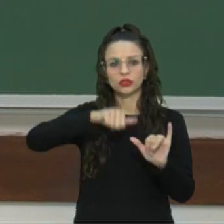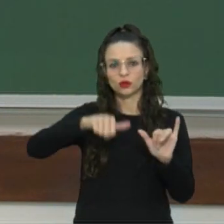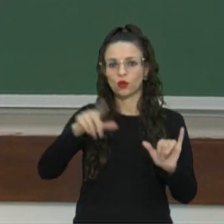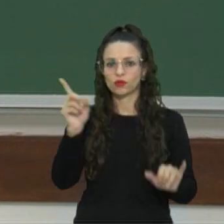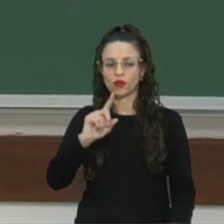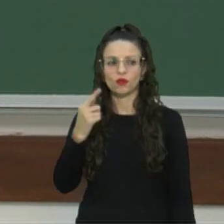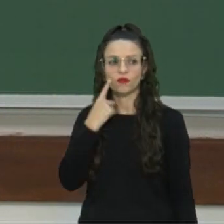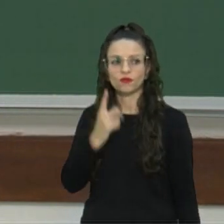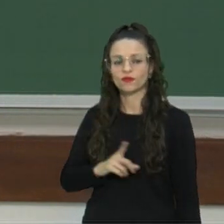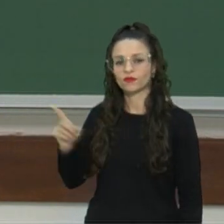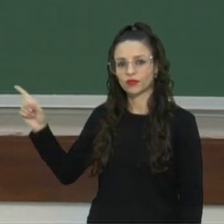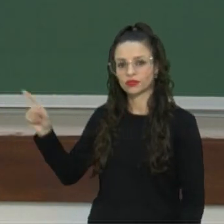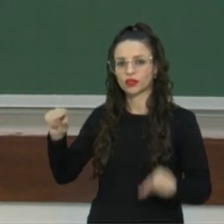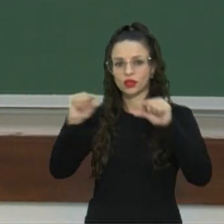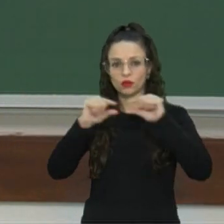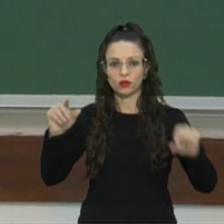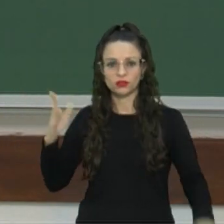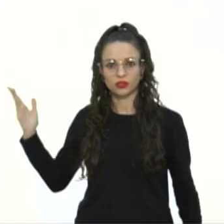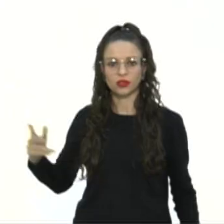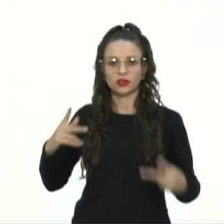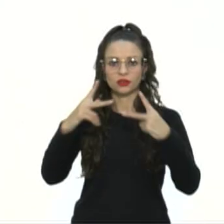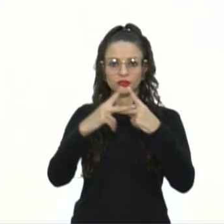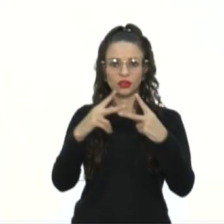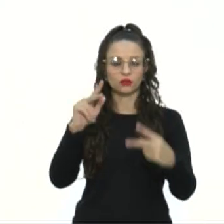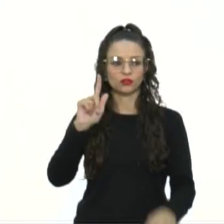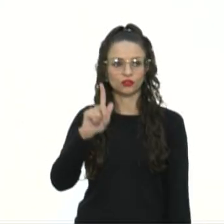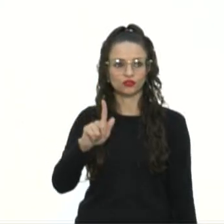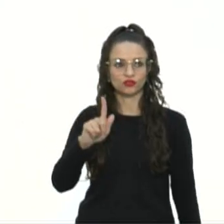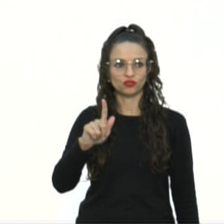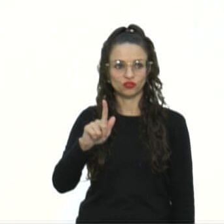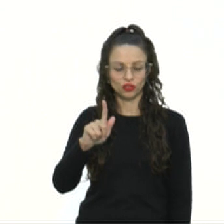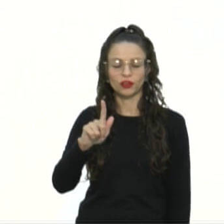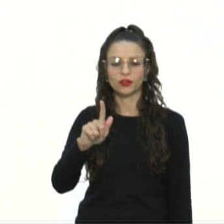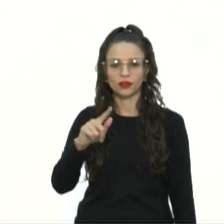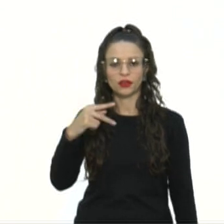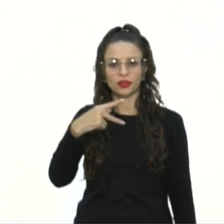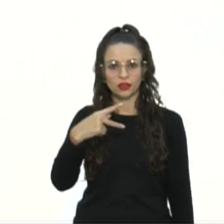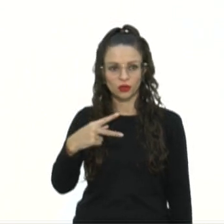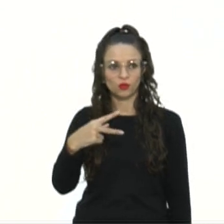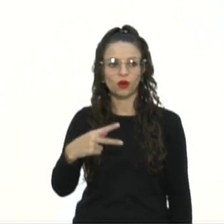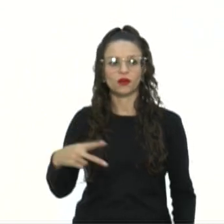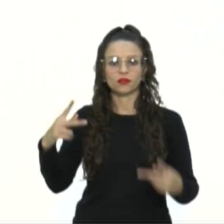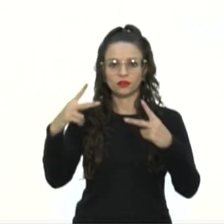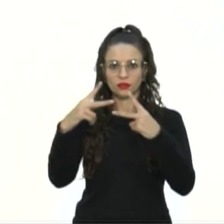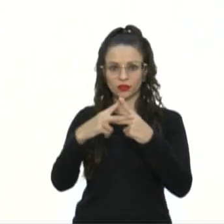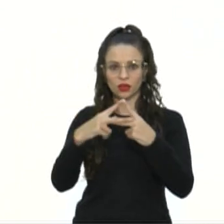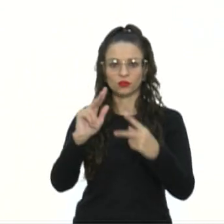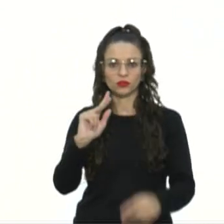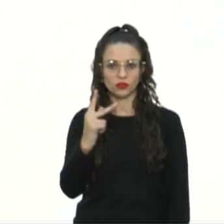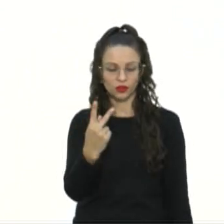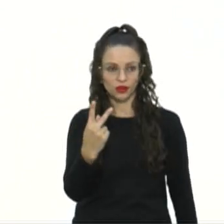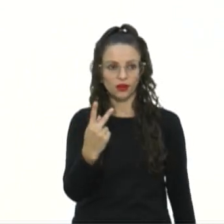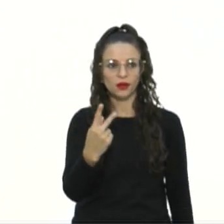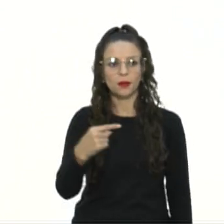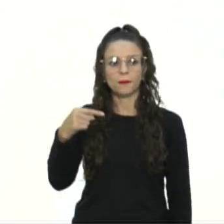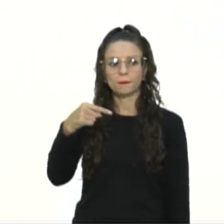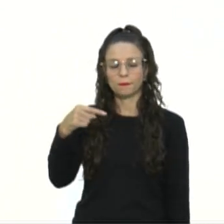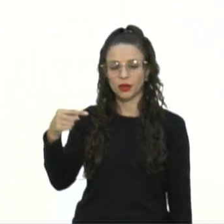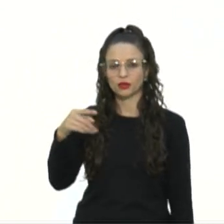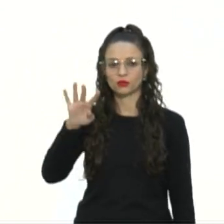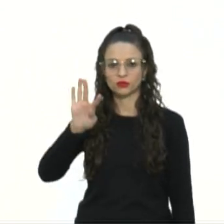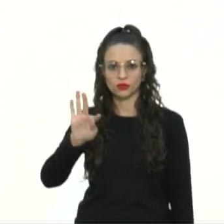não, fazendo essa equação aqui. ΔG, variação da energia livre de Gibbs, é igual a variação de entalpia